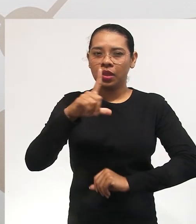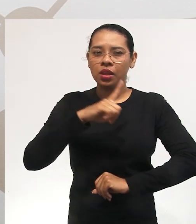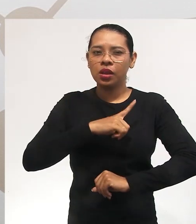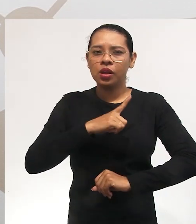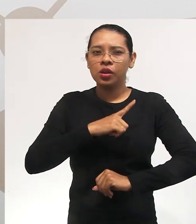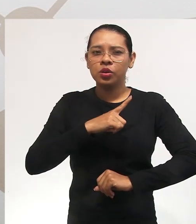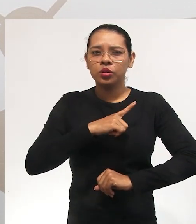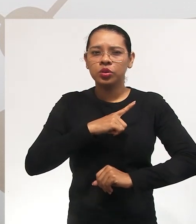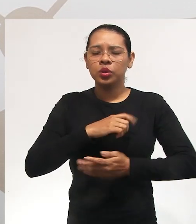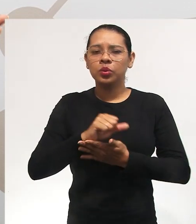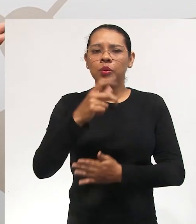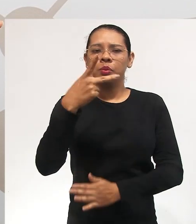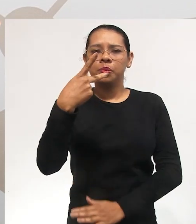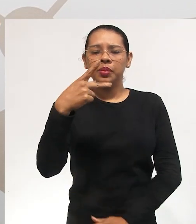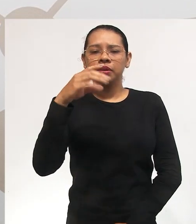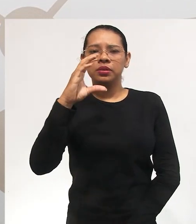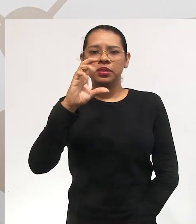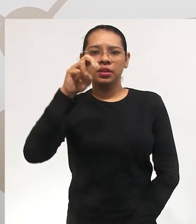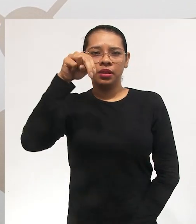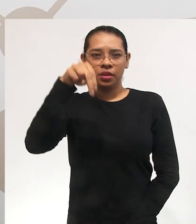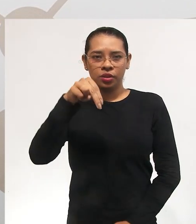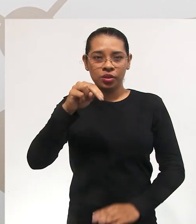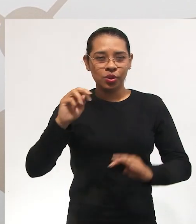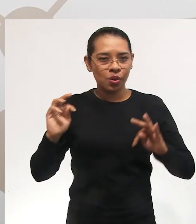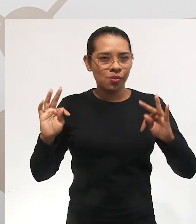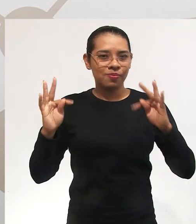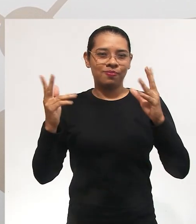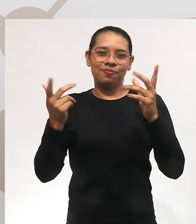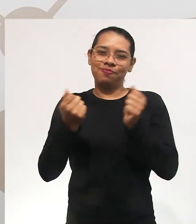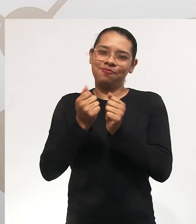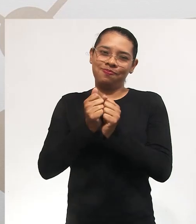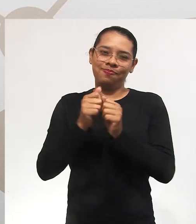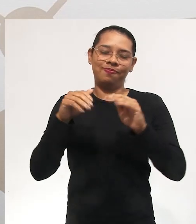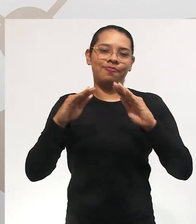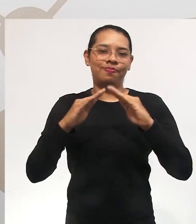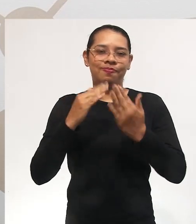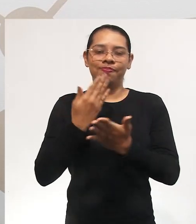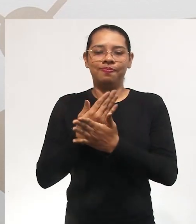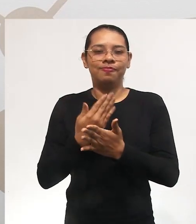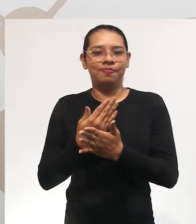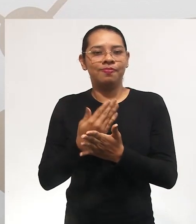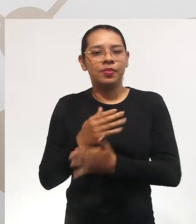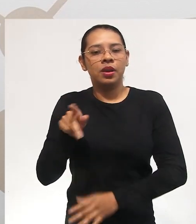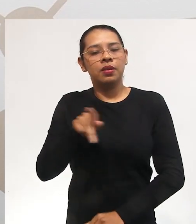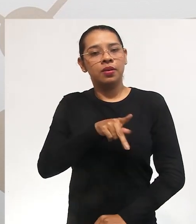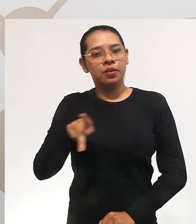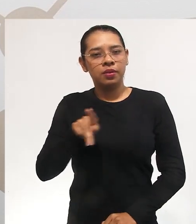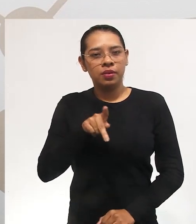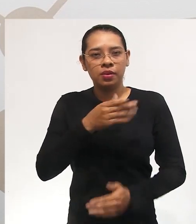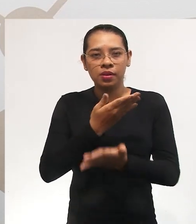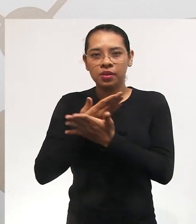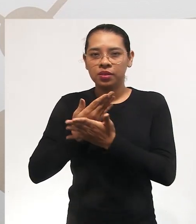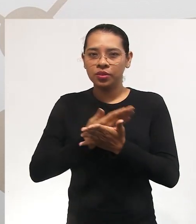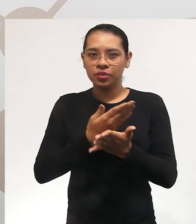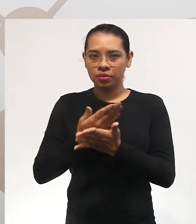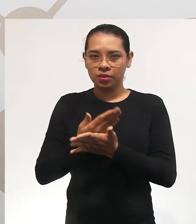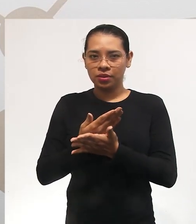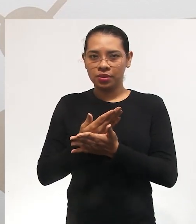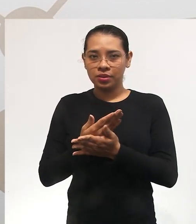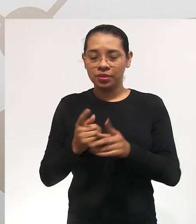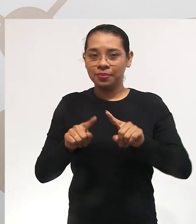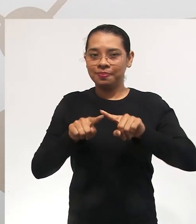havia-se uma grande expectativa que todos estudássemos, que todos nós da educação estudássemos os PCNs e